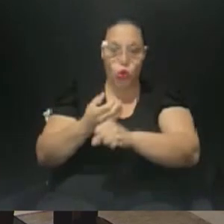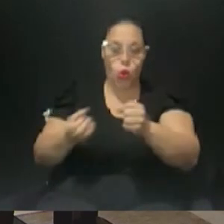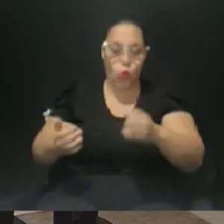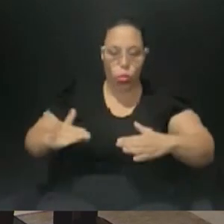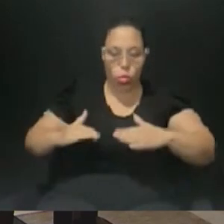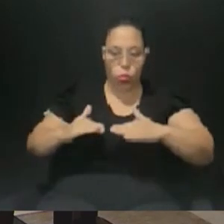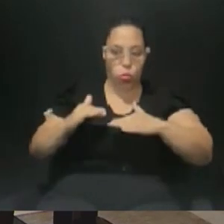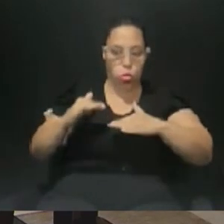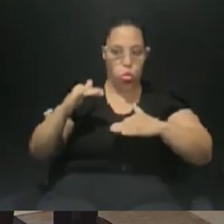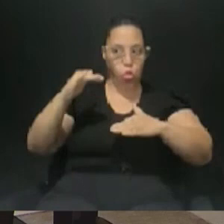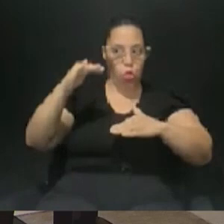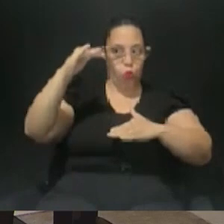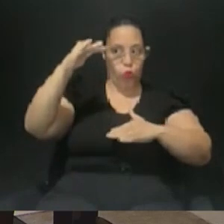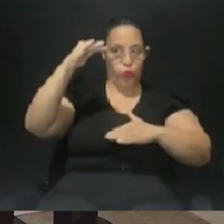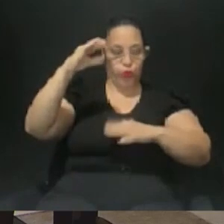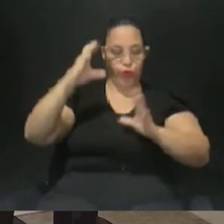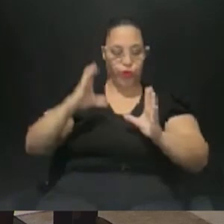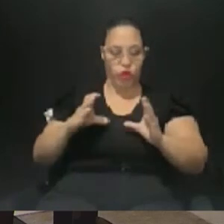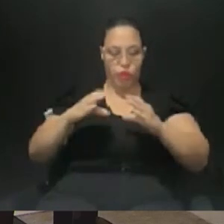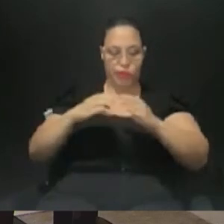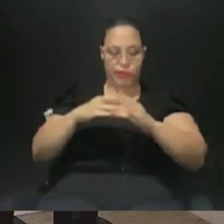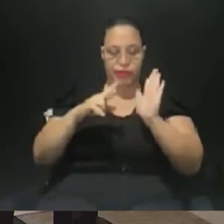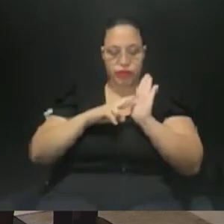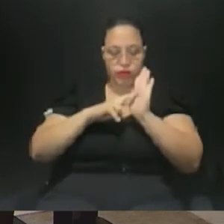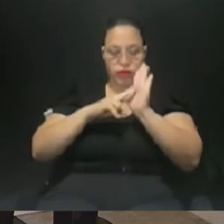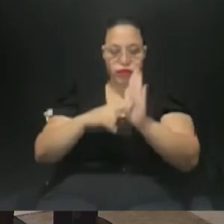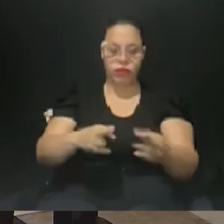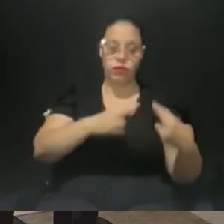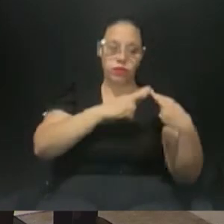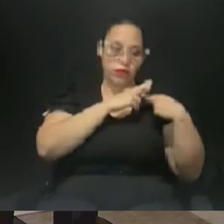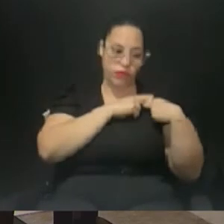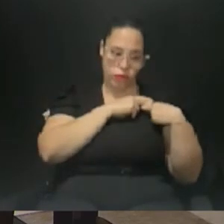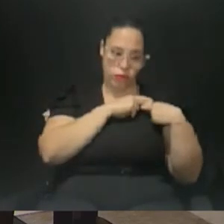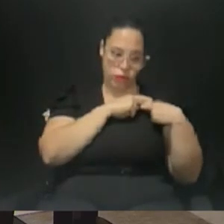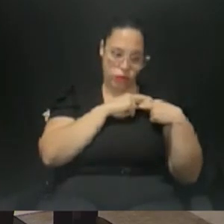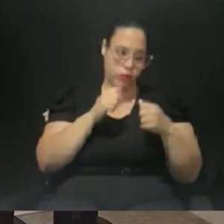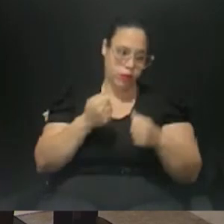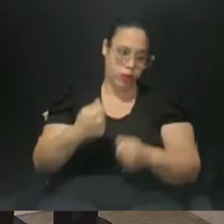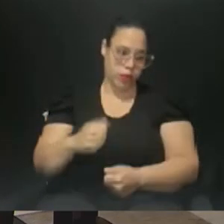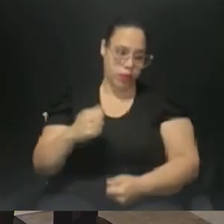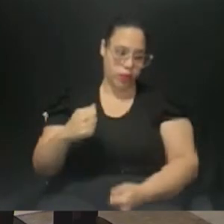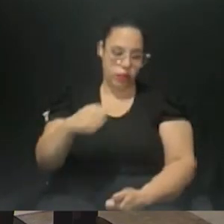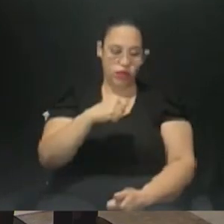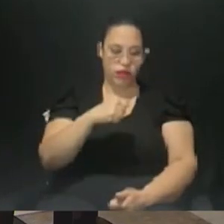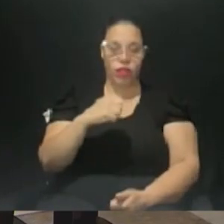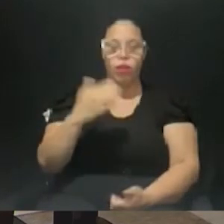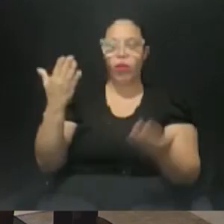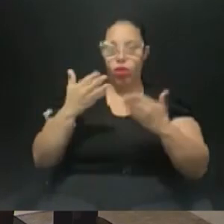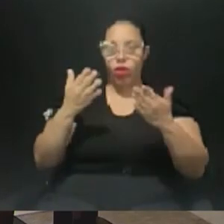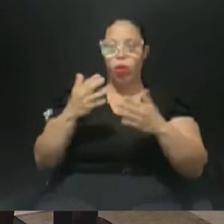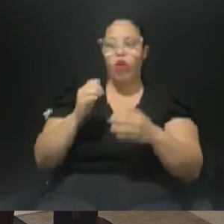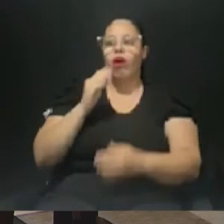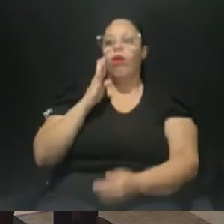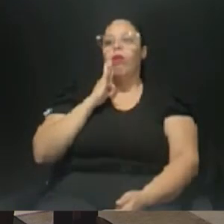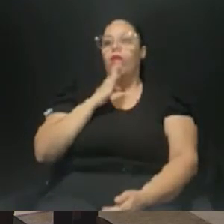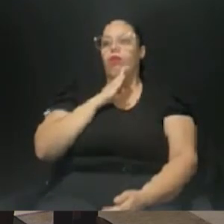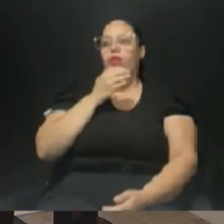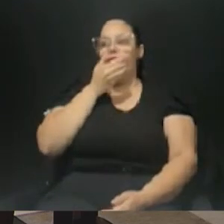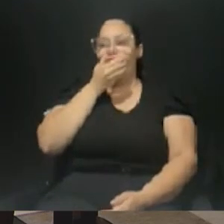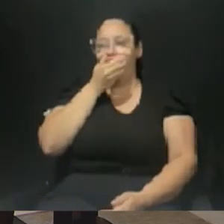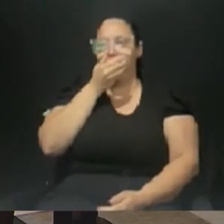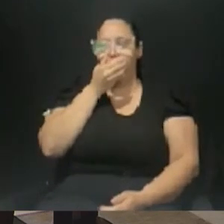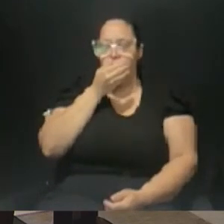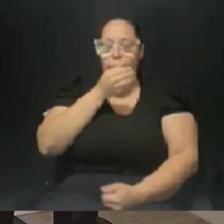pela administração do bar hoje, sob comando da Fátima, tem mais três estabelecimentos,